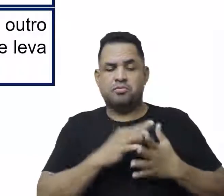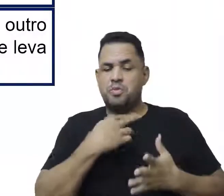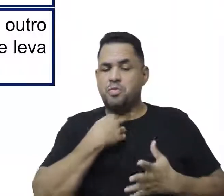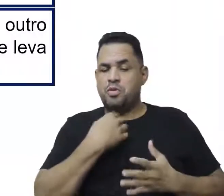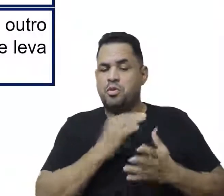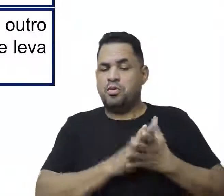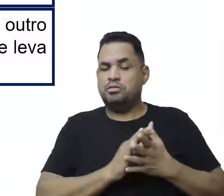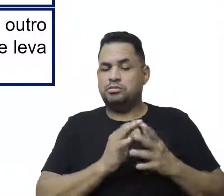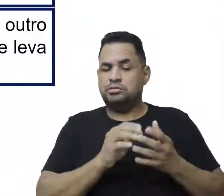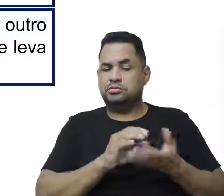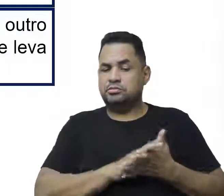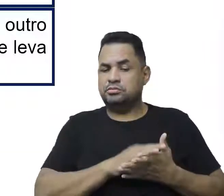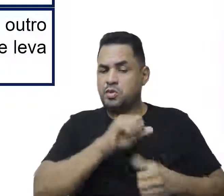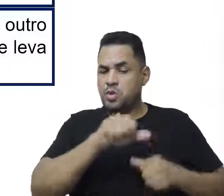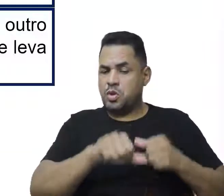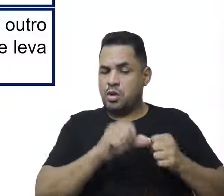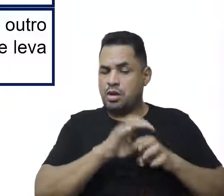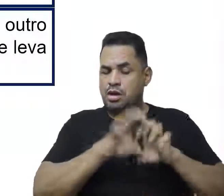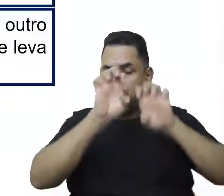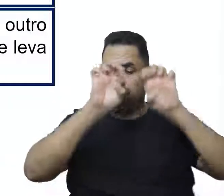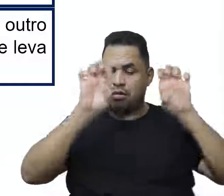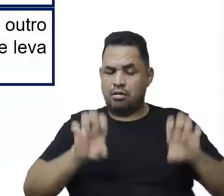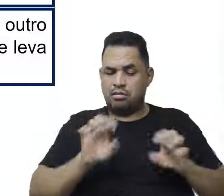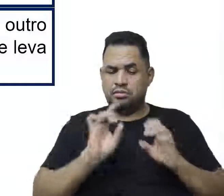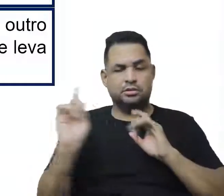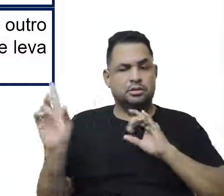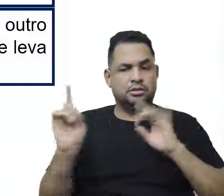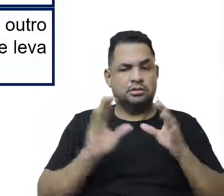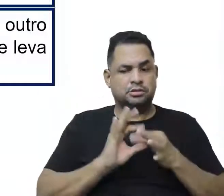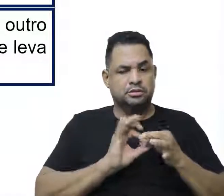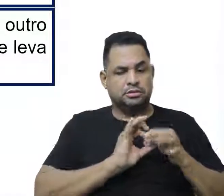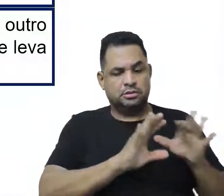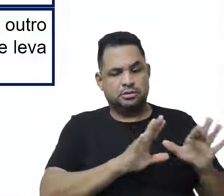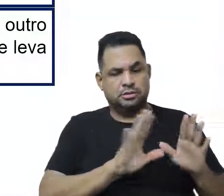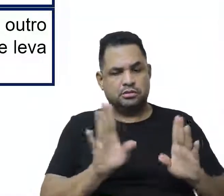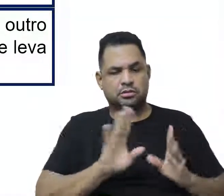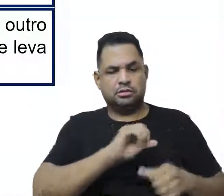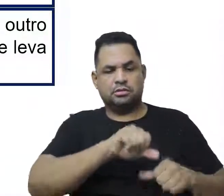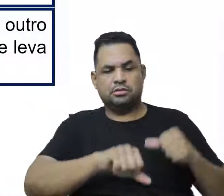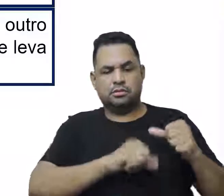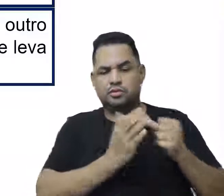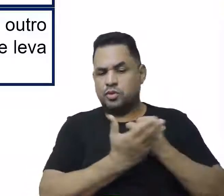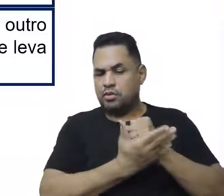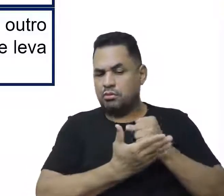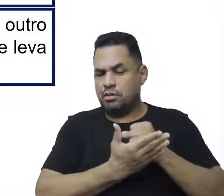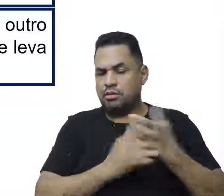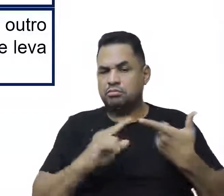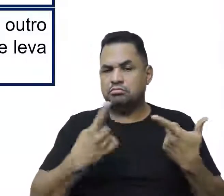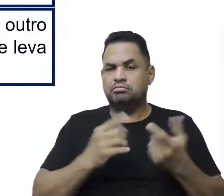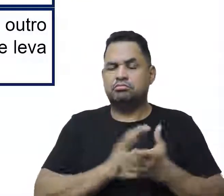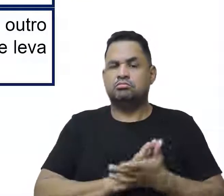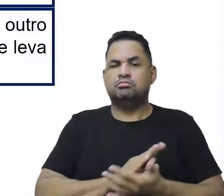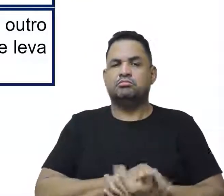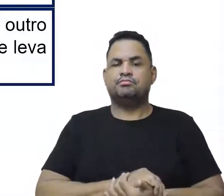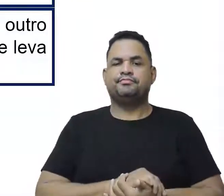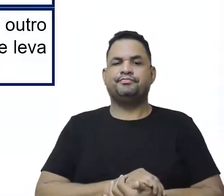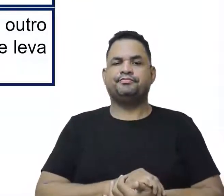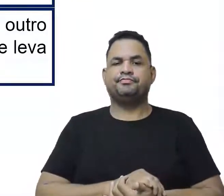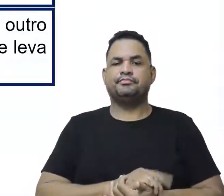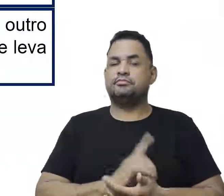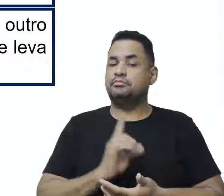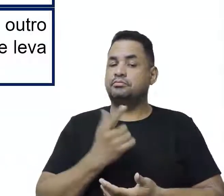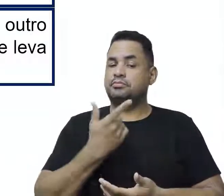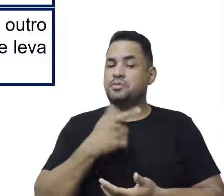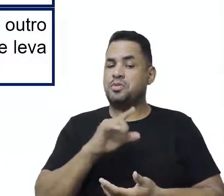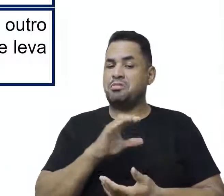mexa na estrutura deixa a cada um fazendo aqui a a arte não mude nisso né ninguém quer desordem